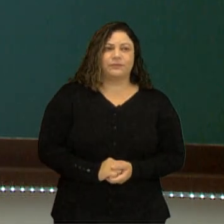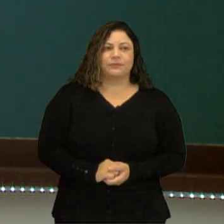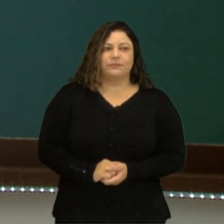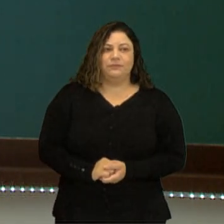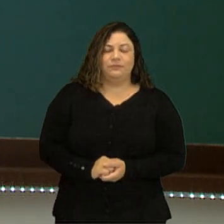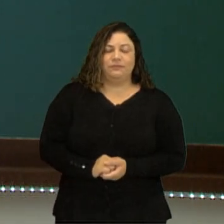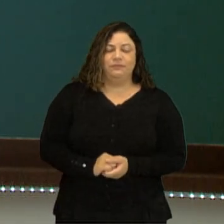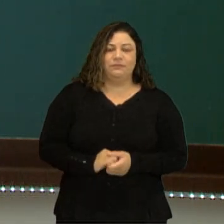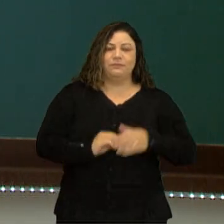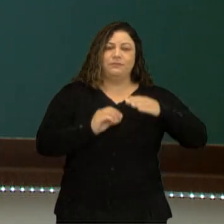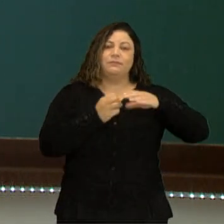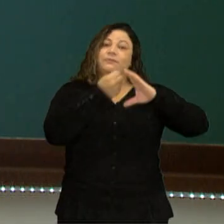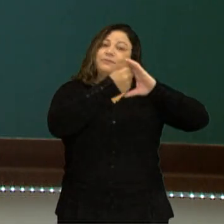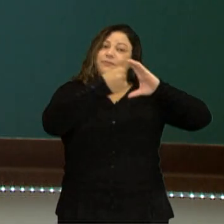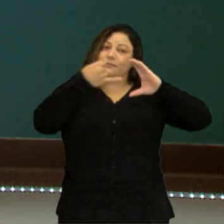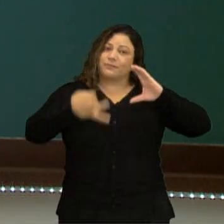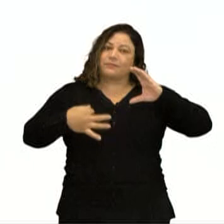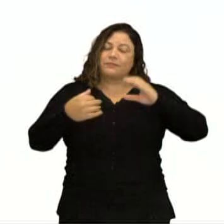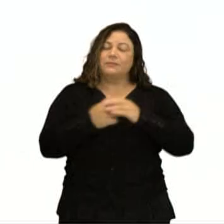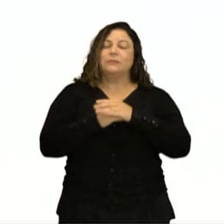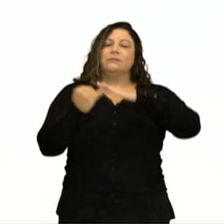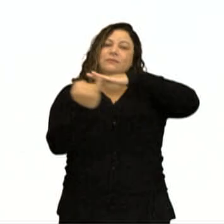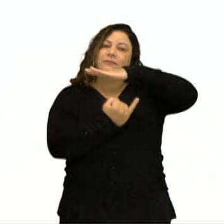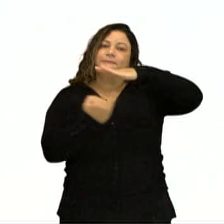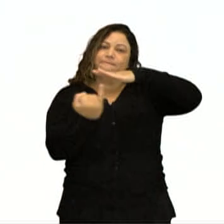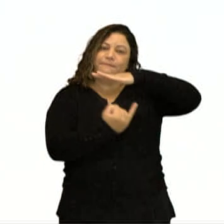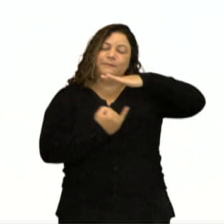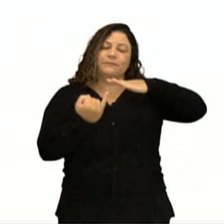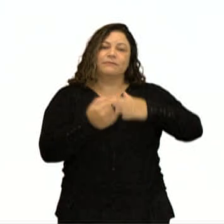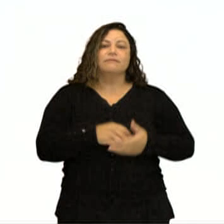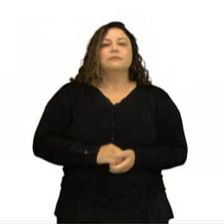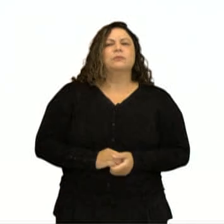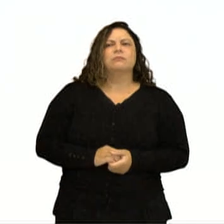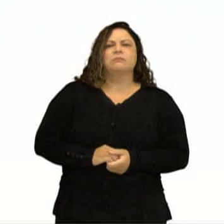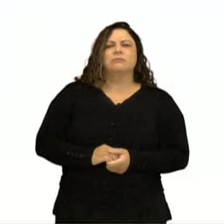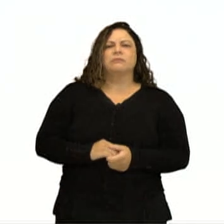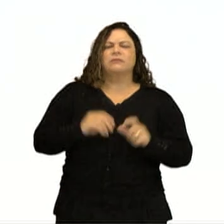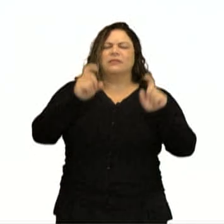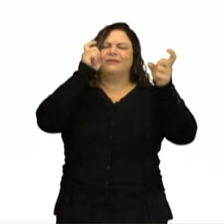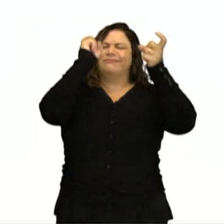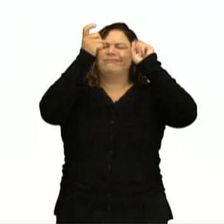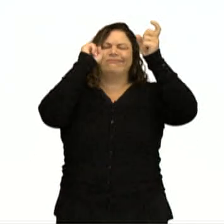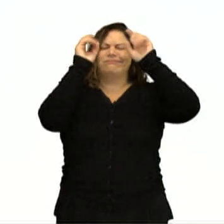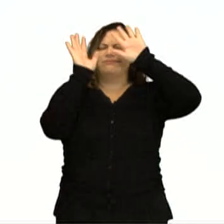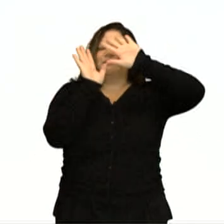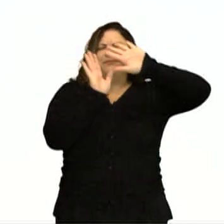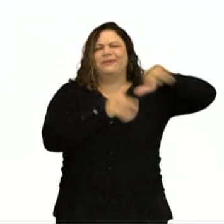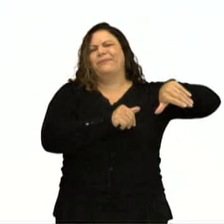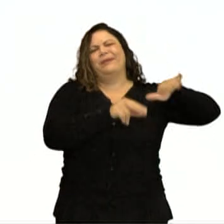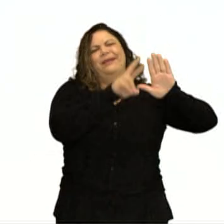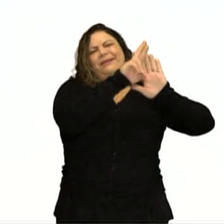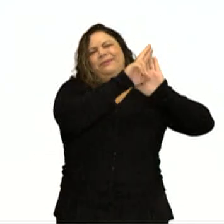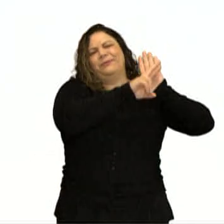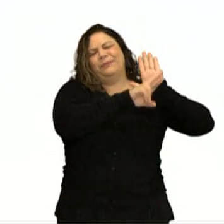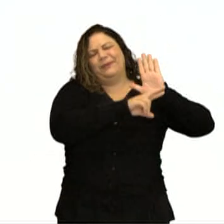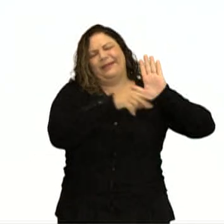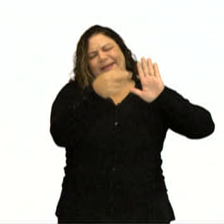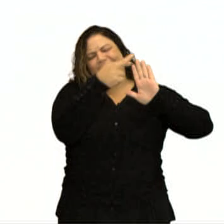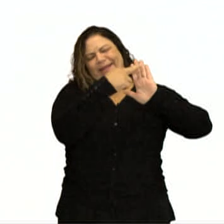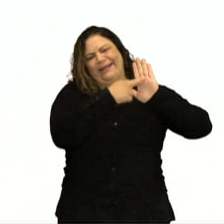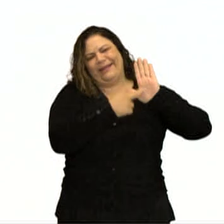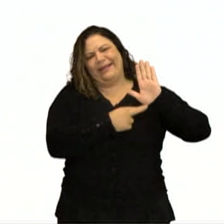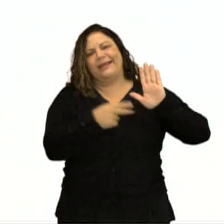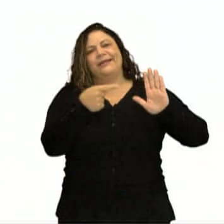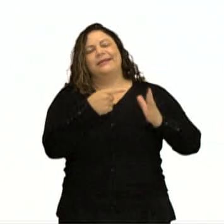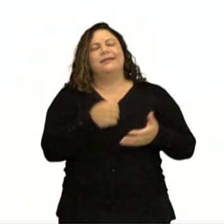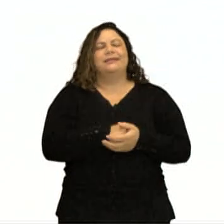as características da linguagem informal? Essa despreocupação com as normas gramaticais. Então, um